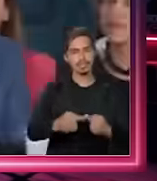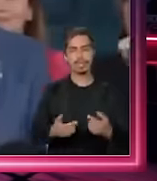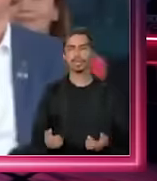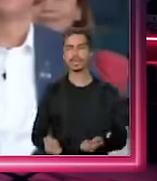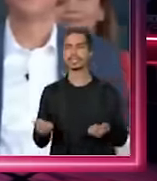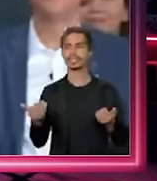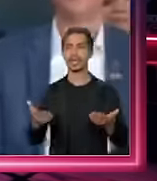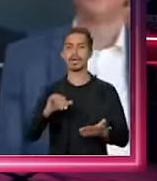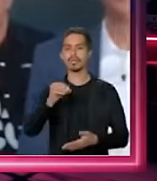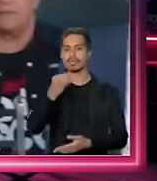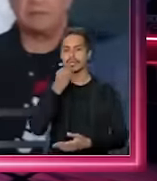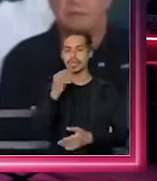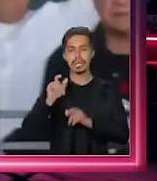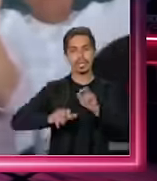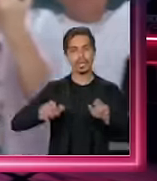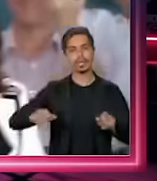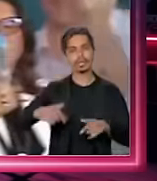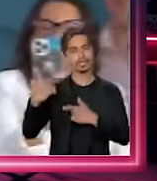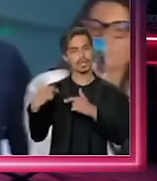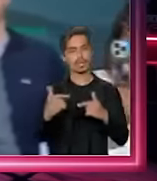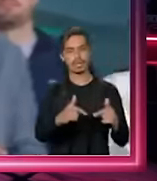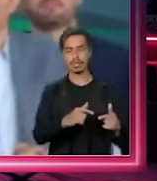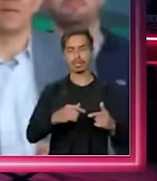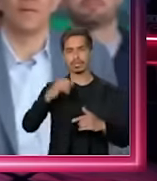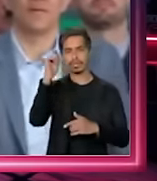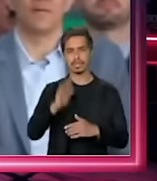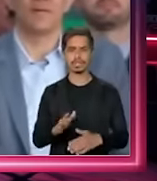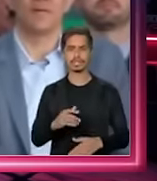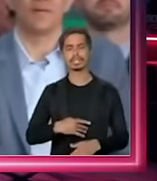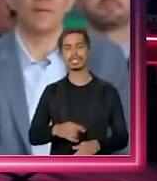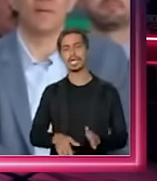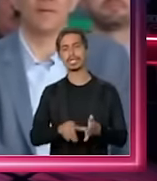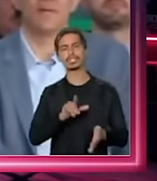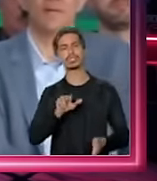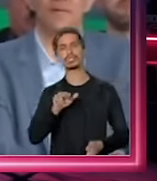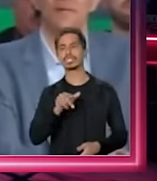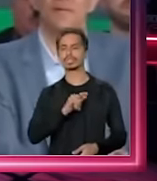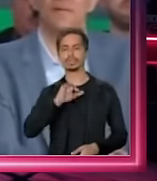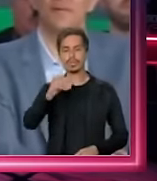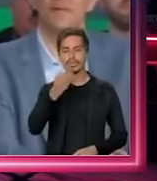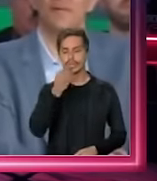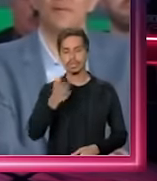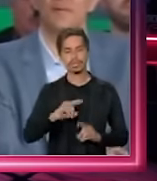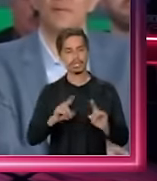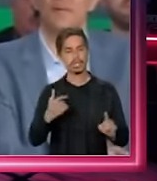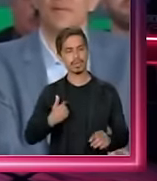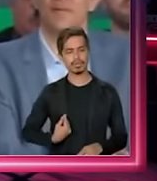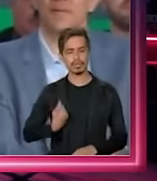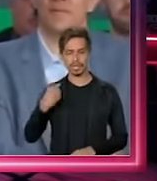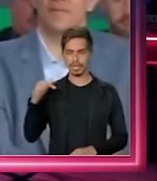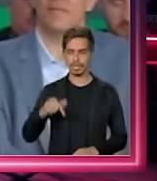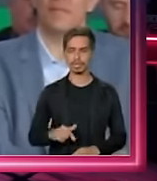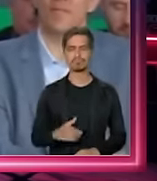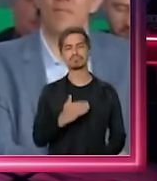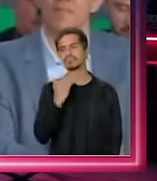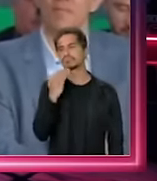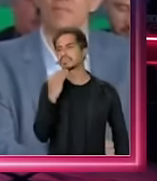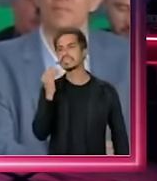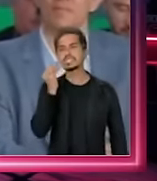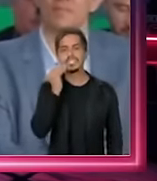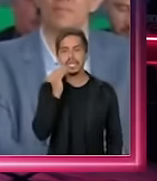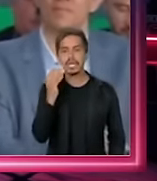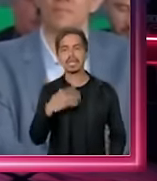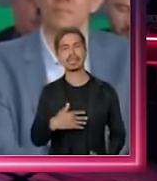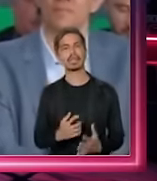e voz aos trabalhadores brasileiros que nunca tiveram nem vez e nem voz. E estou aqui. E não adianta tentar